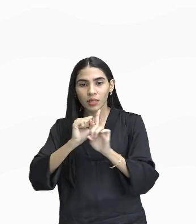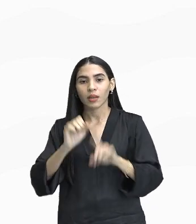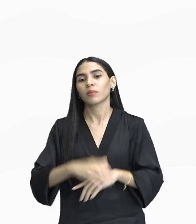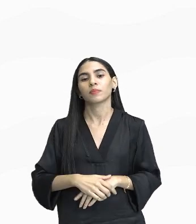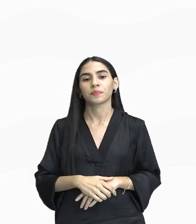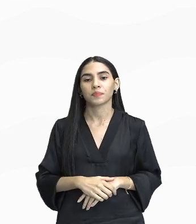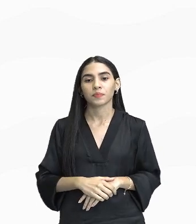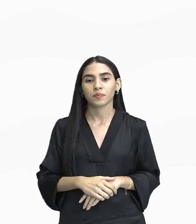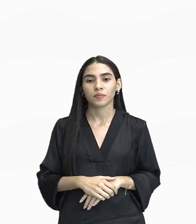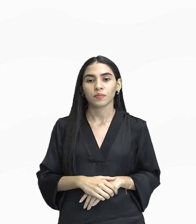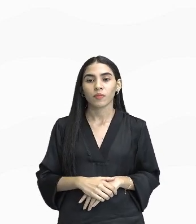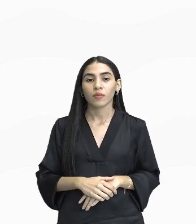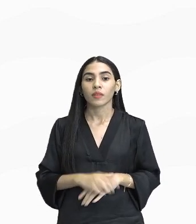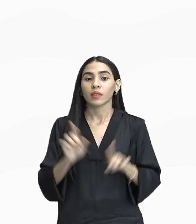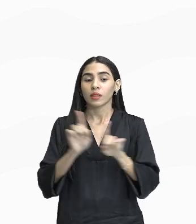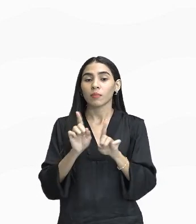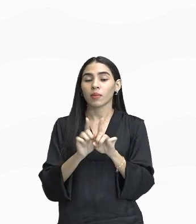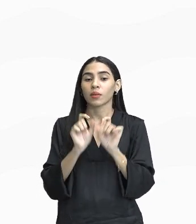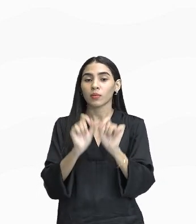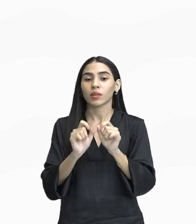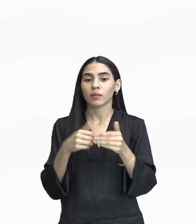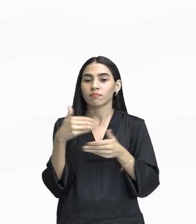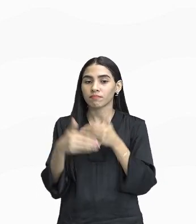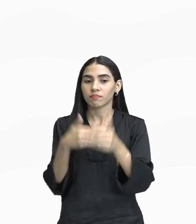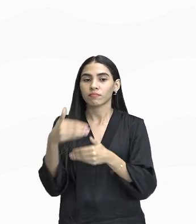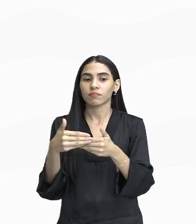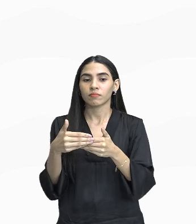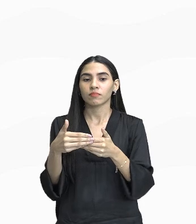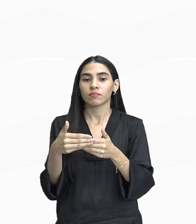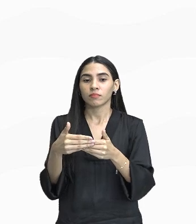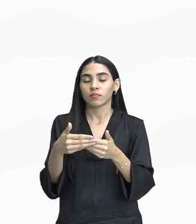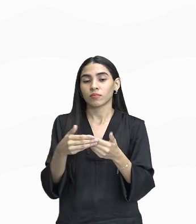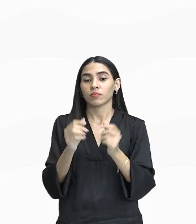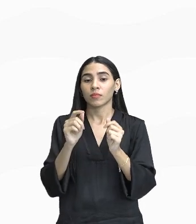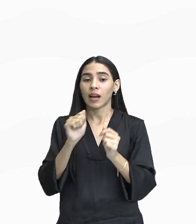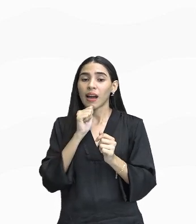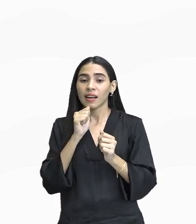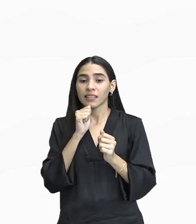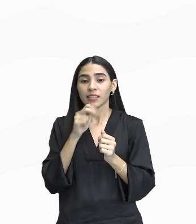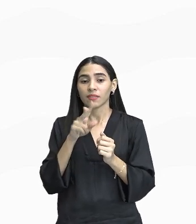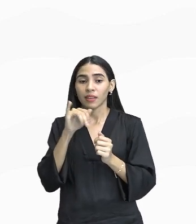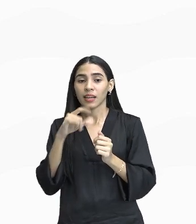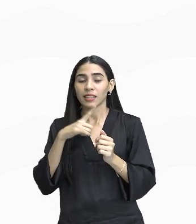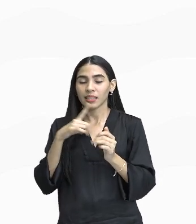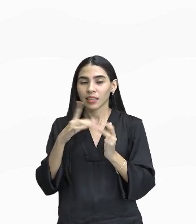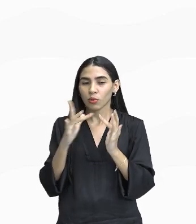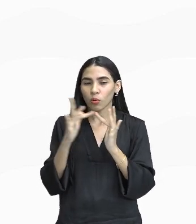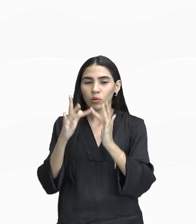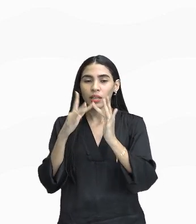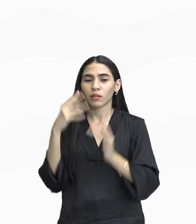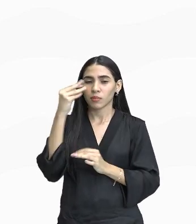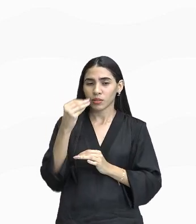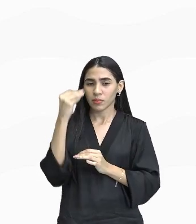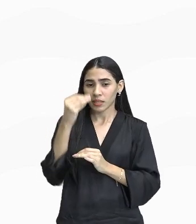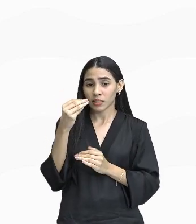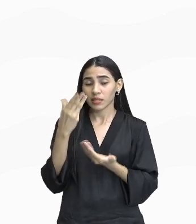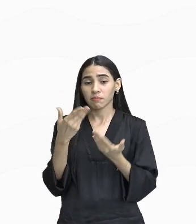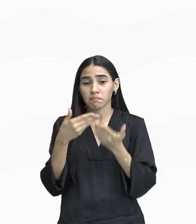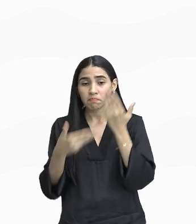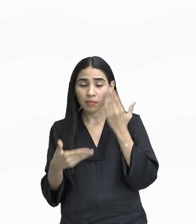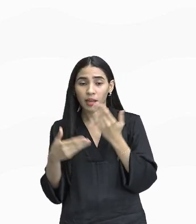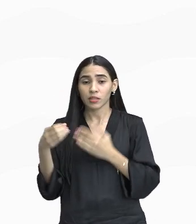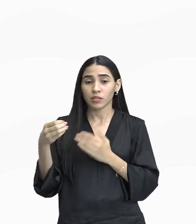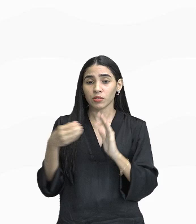operando-se, nesse momento, os processos pelos quais ele passa a ser familiar, perde a